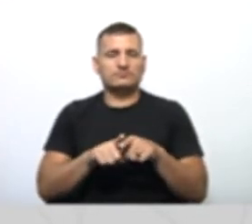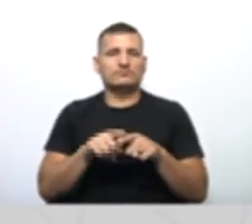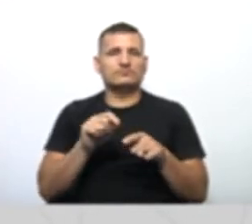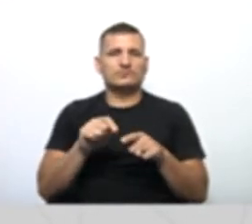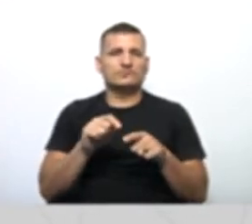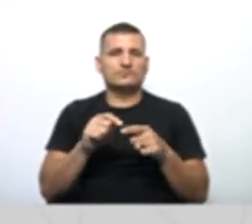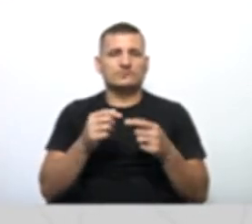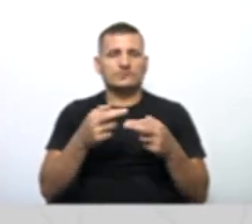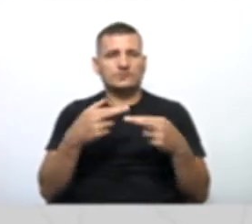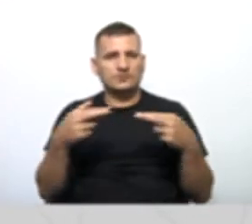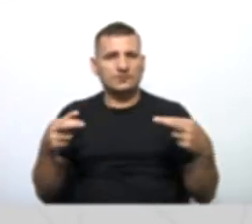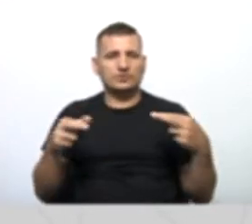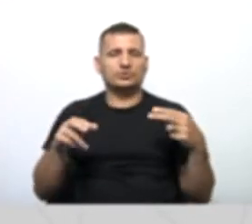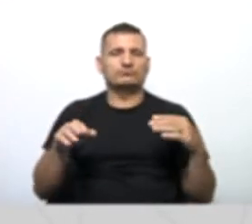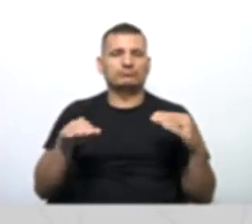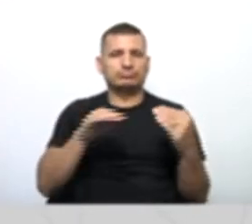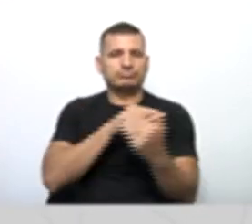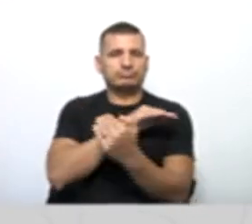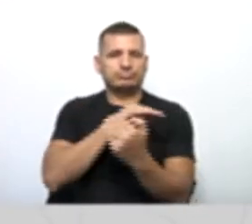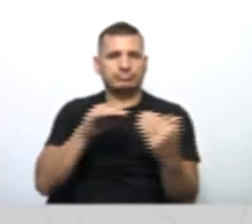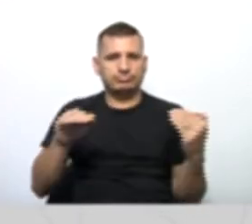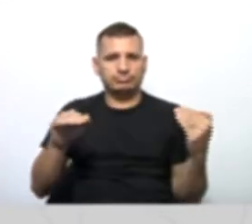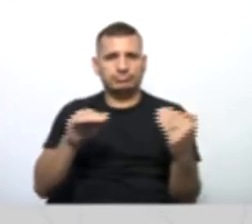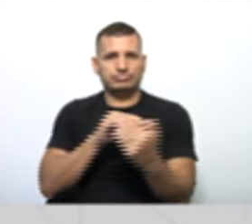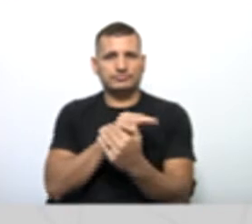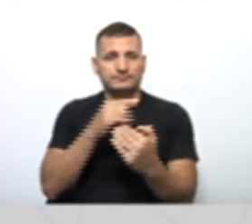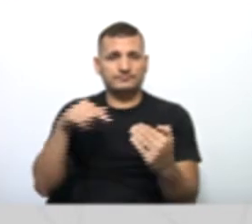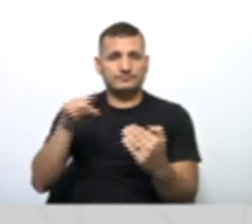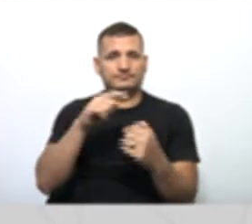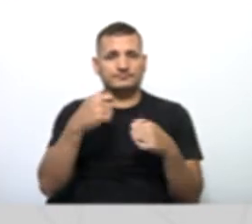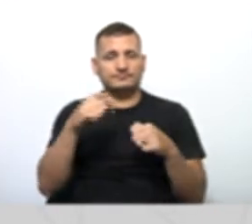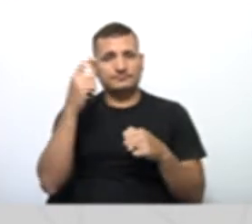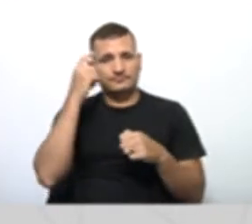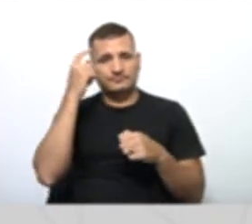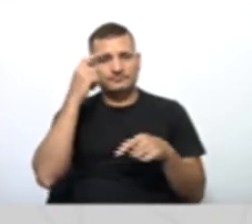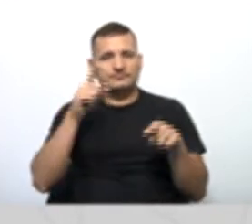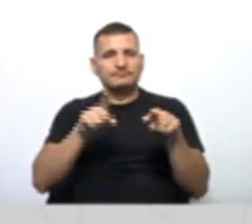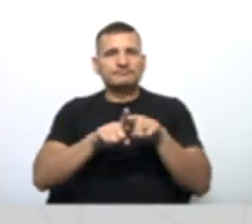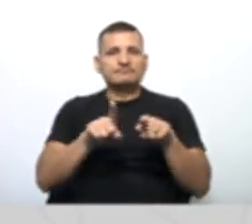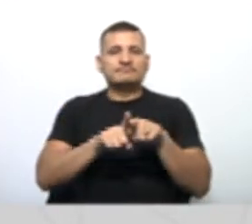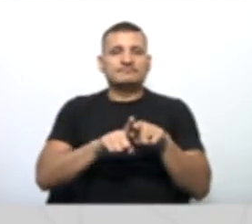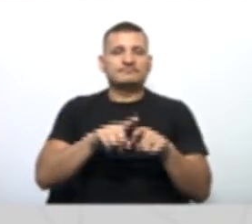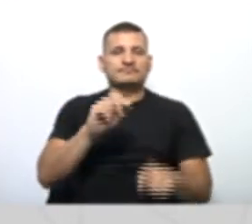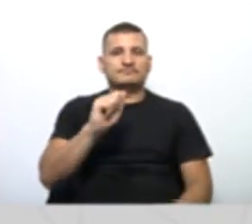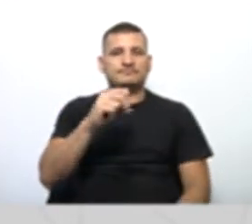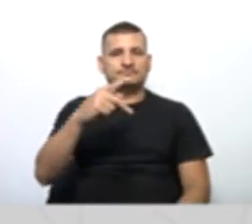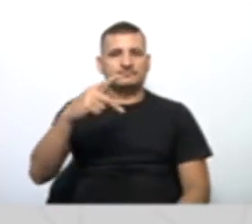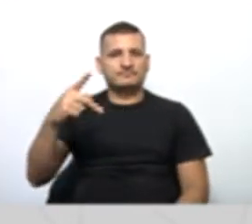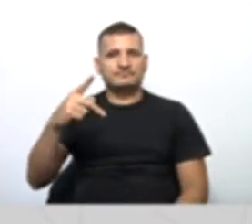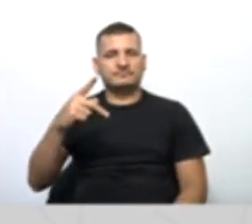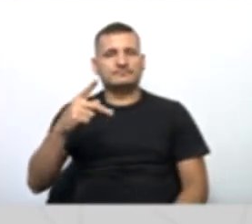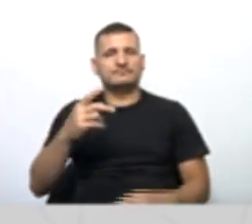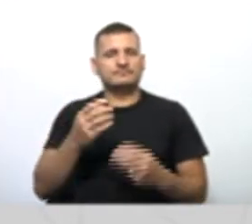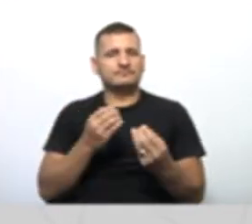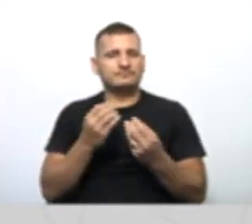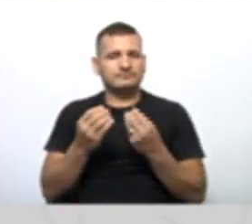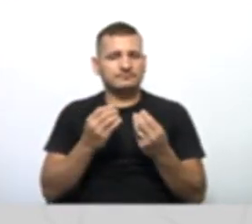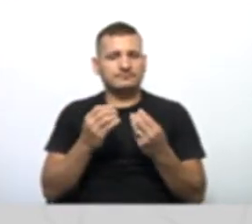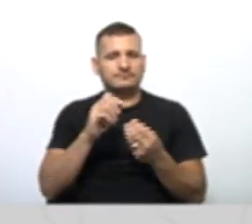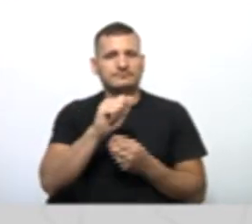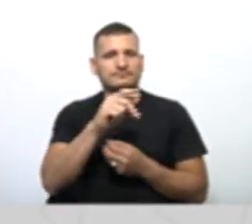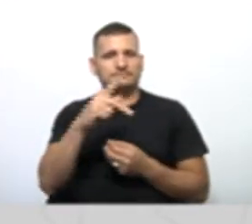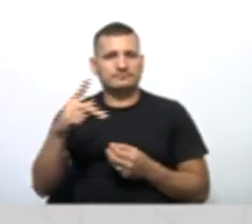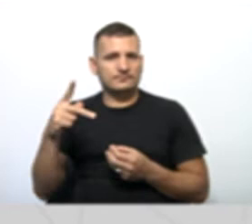sai, nós temos também que pensar nas aplicações, né, no processo das aplicações como